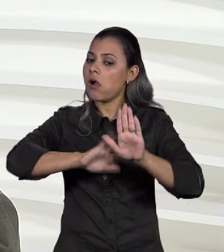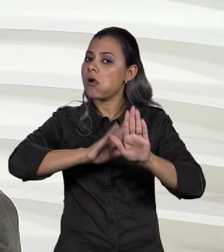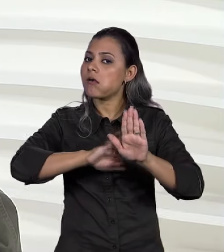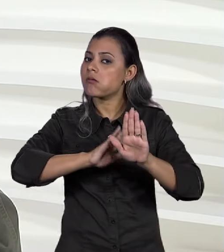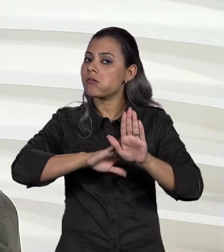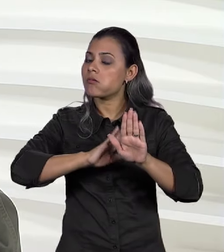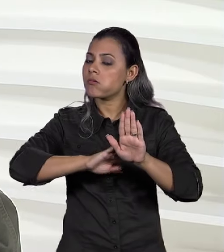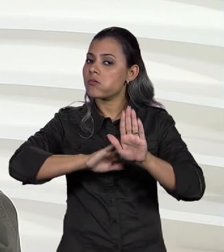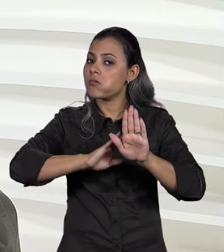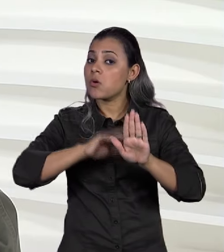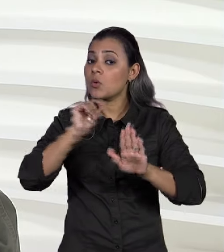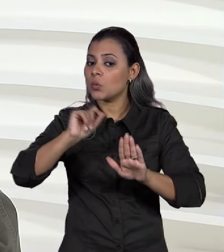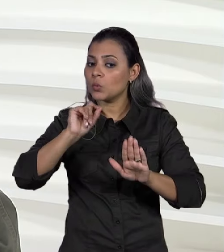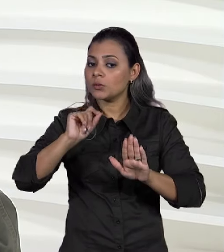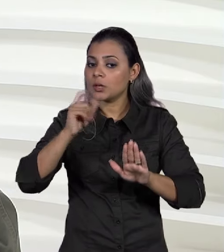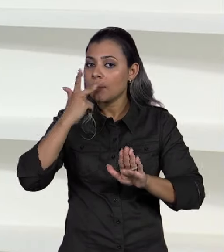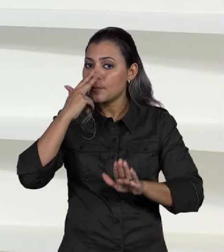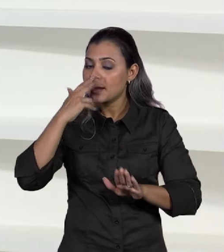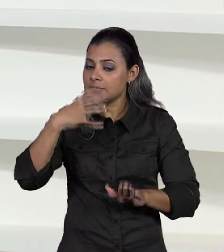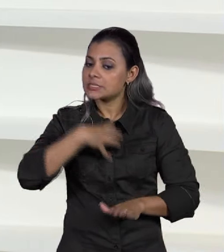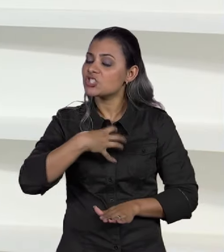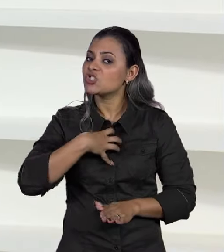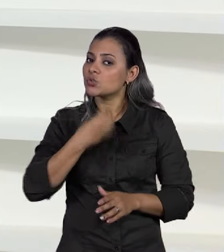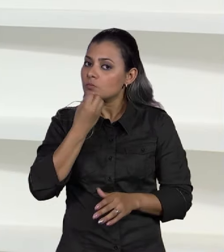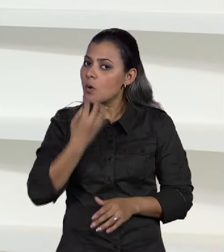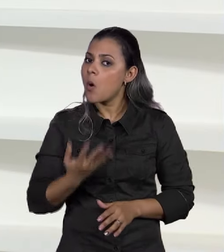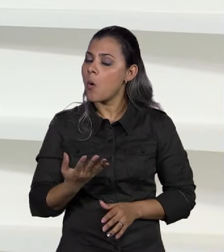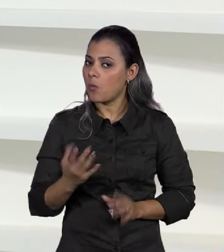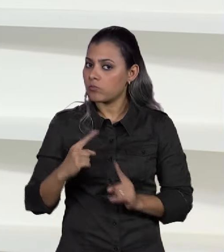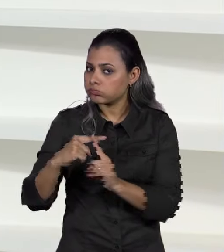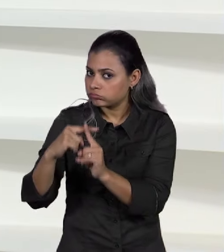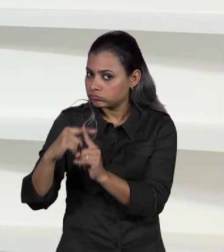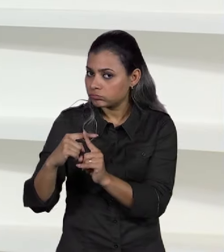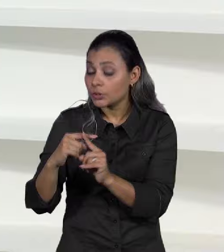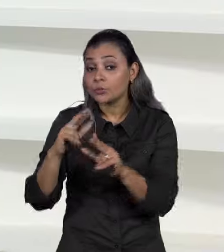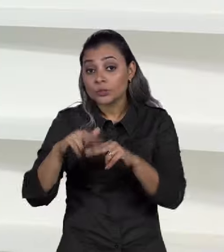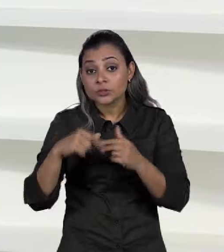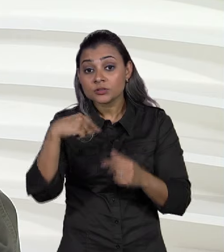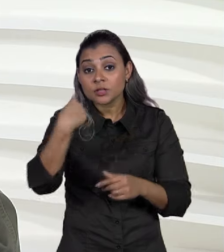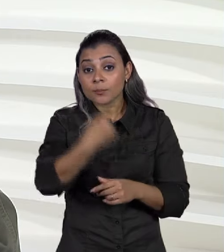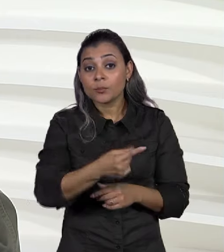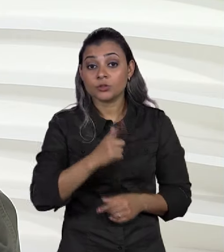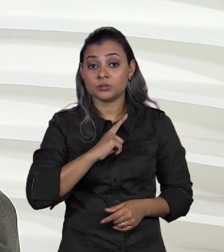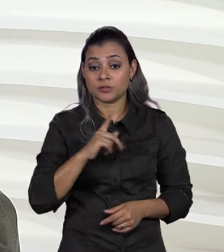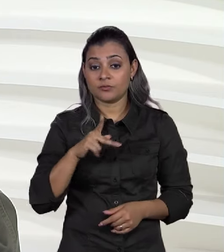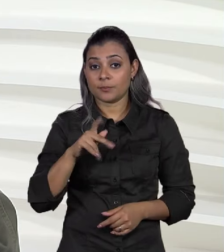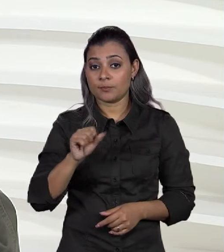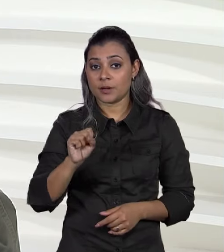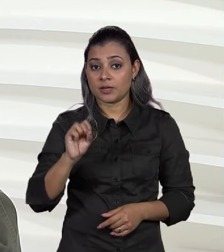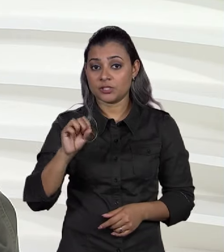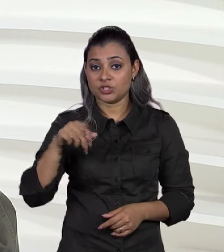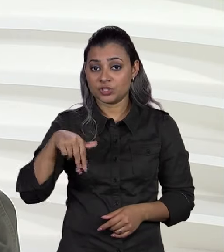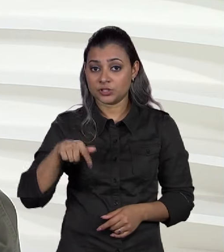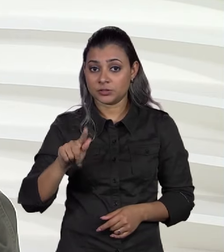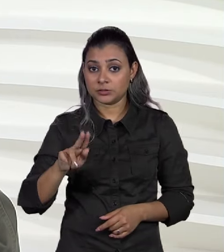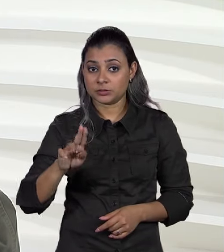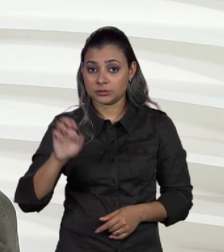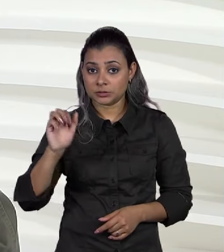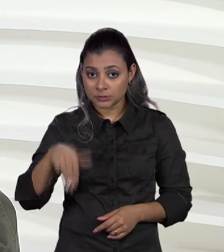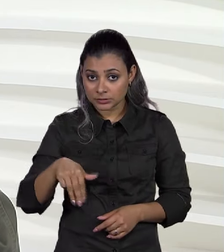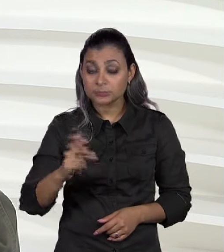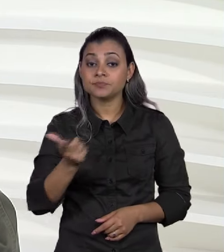uma oposição consentida. Aí, quando nós fundamos o Pasquim, nós fomos ficamos